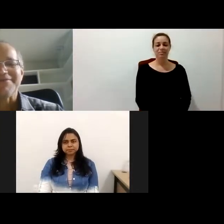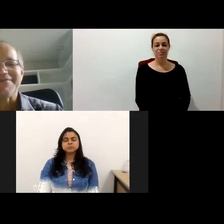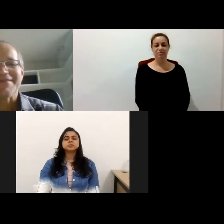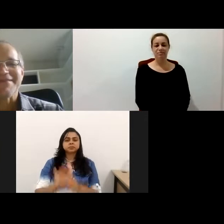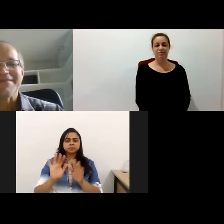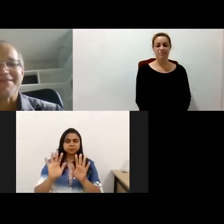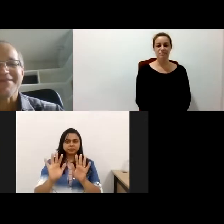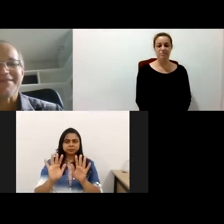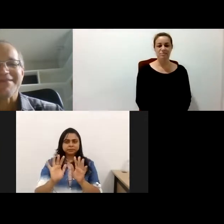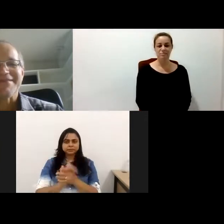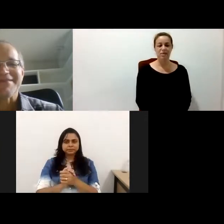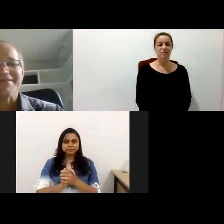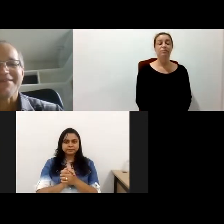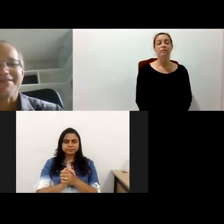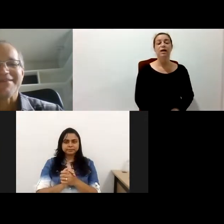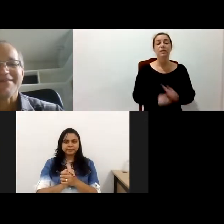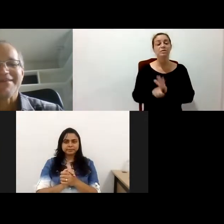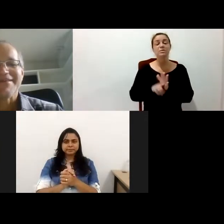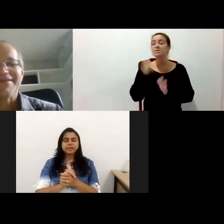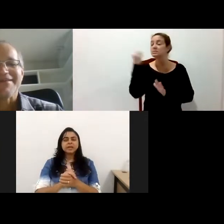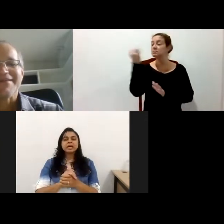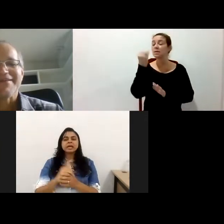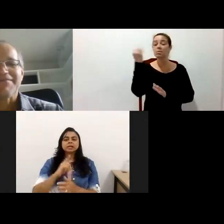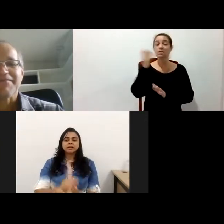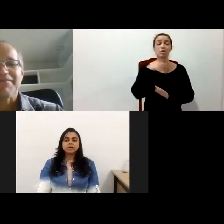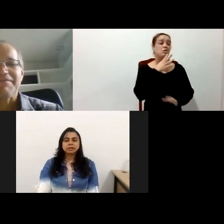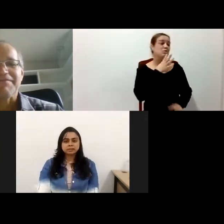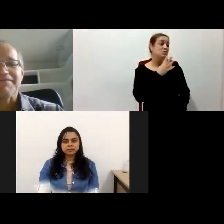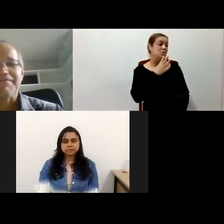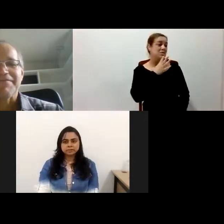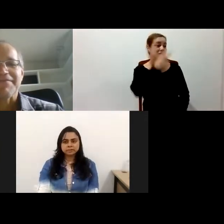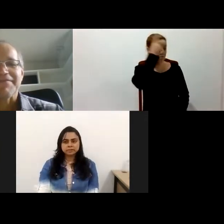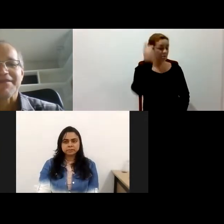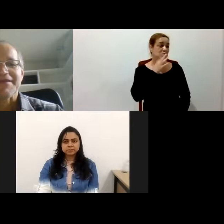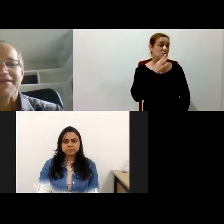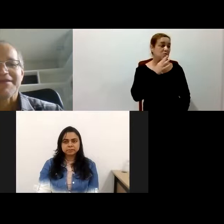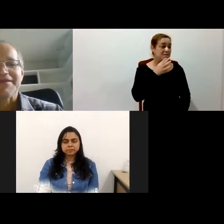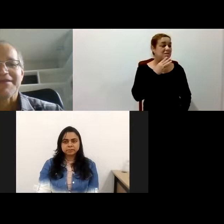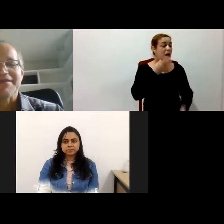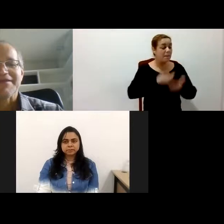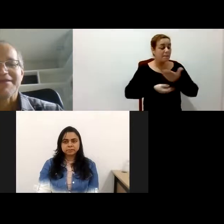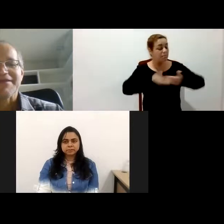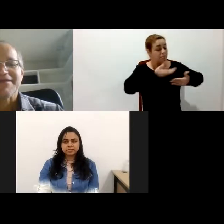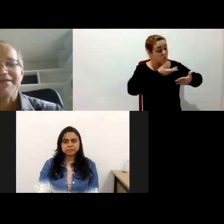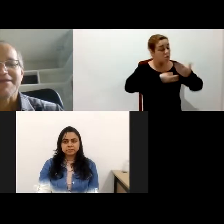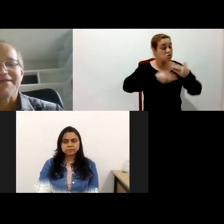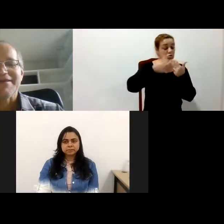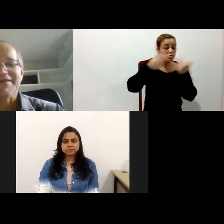bom. Esses eventos a gente vai conhecendo as pessoas, né? Vai, né, se inteirando de coisas importantes, né?